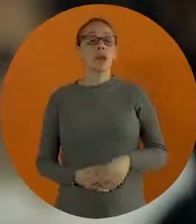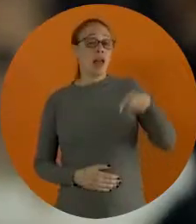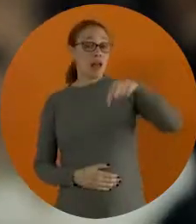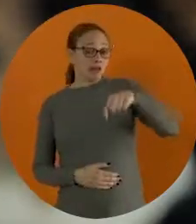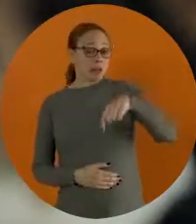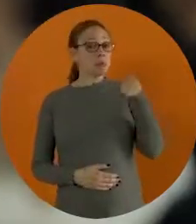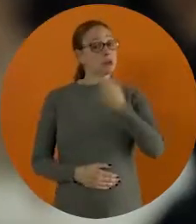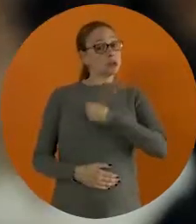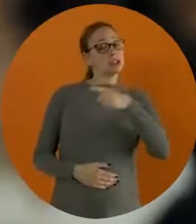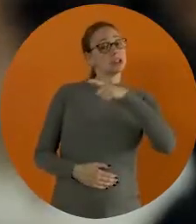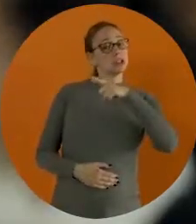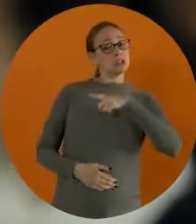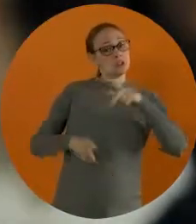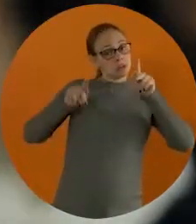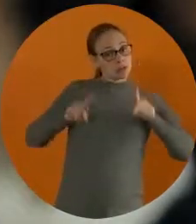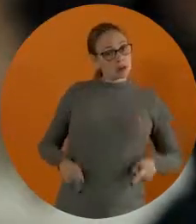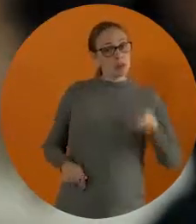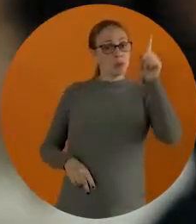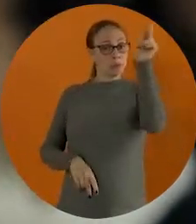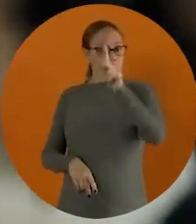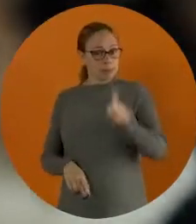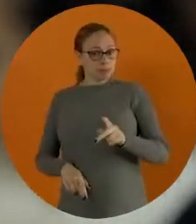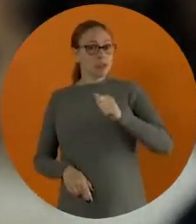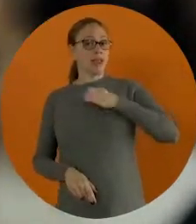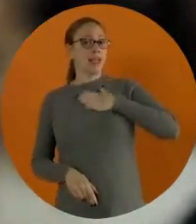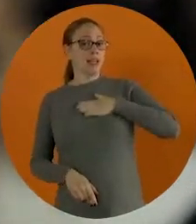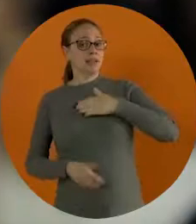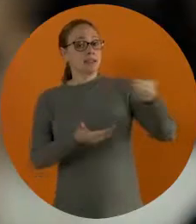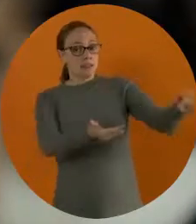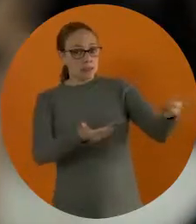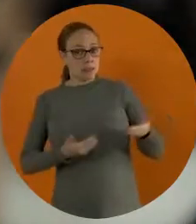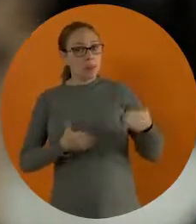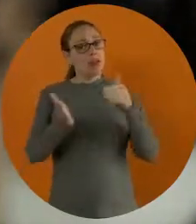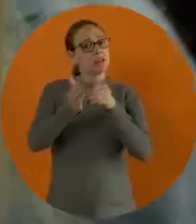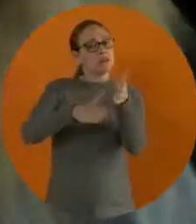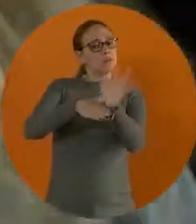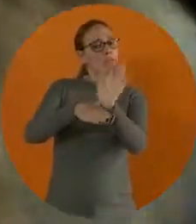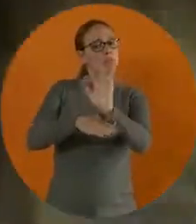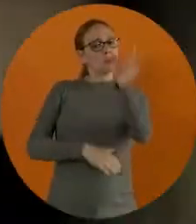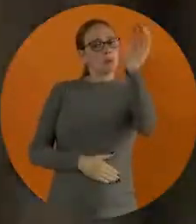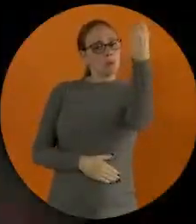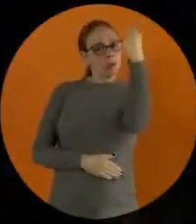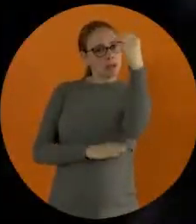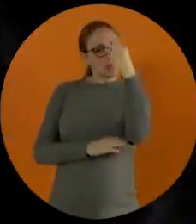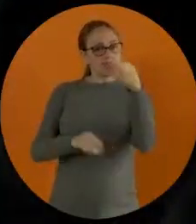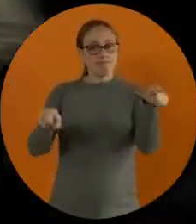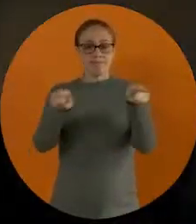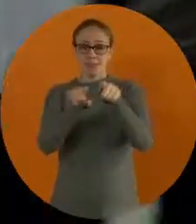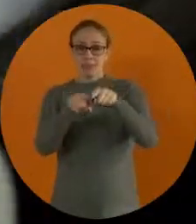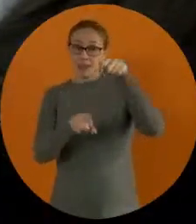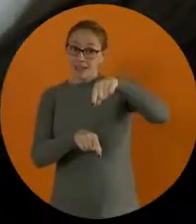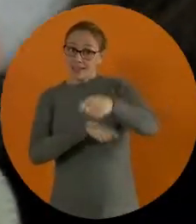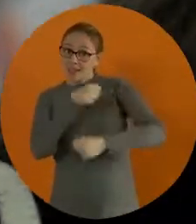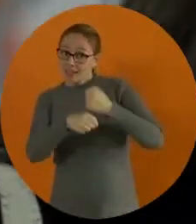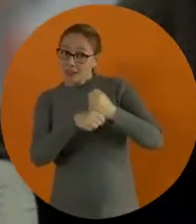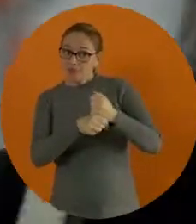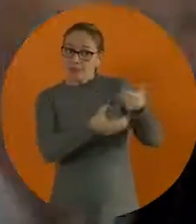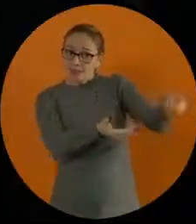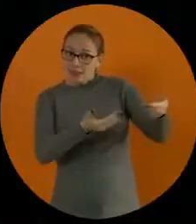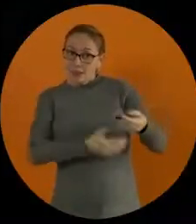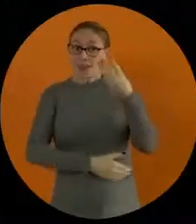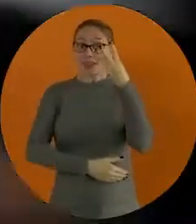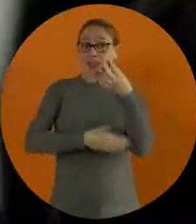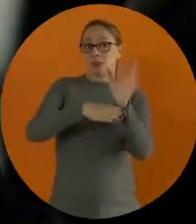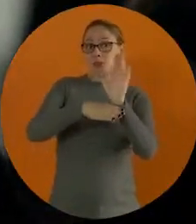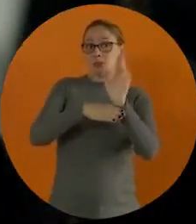É que a gente tem as pessoas de Dom Pedrito, de Alegrete, recebemos até filmes de Porto Alegre e também esse ano recebemos 3 filmes